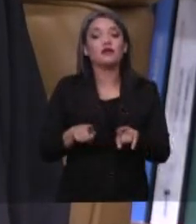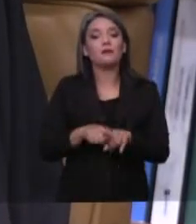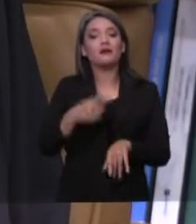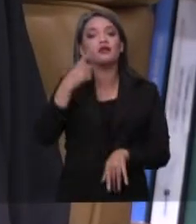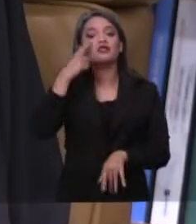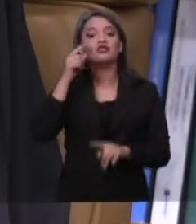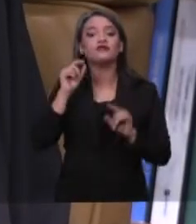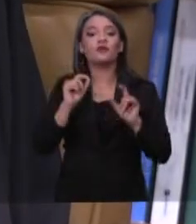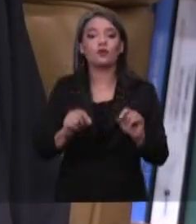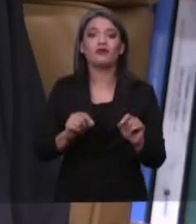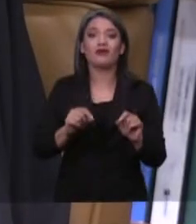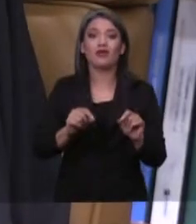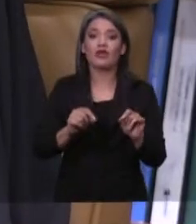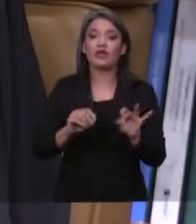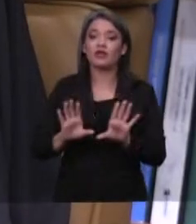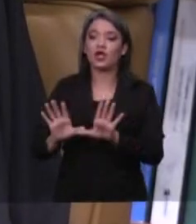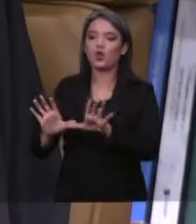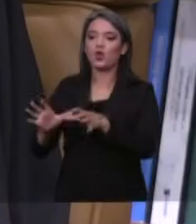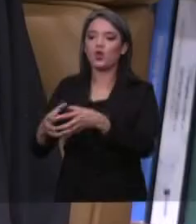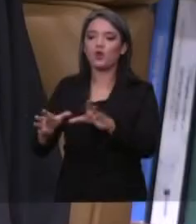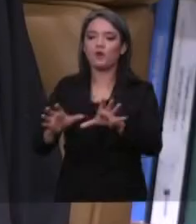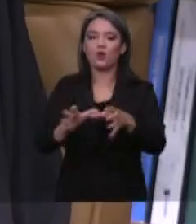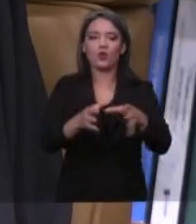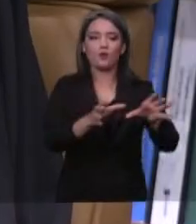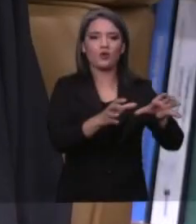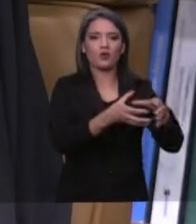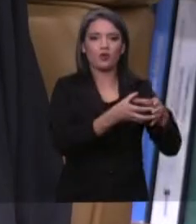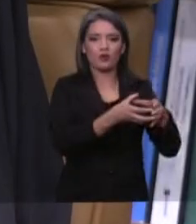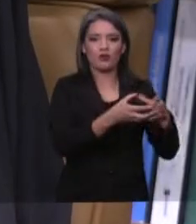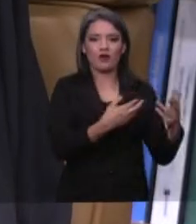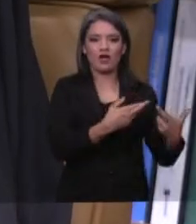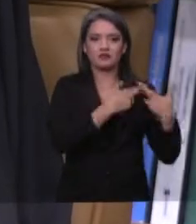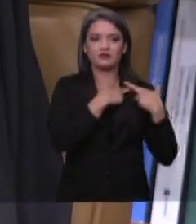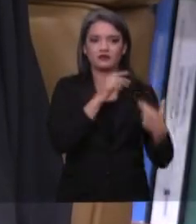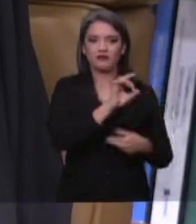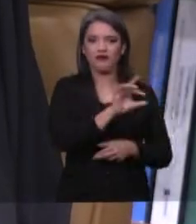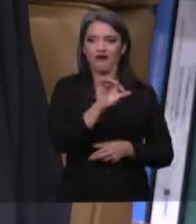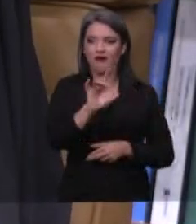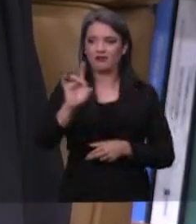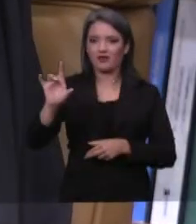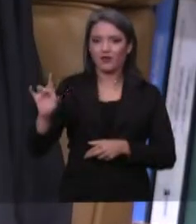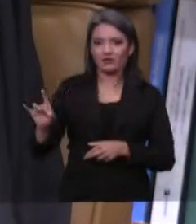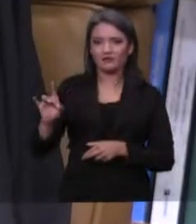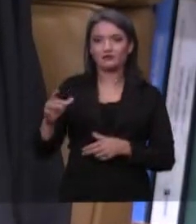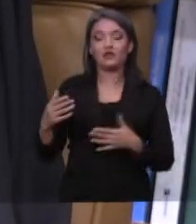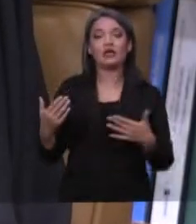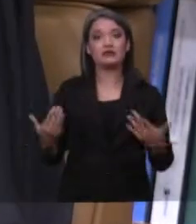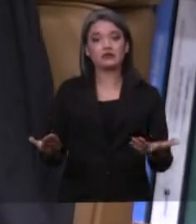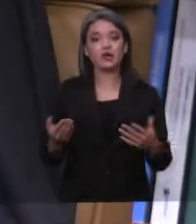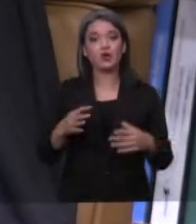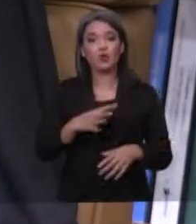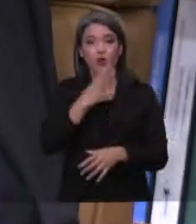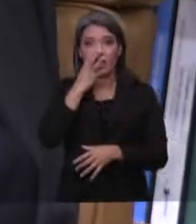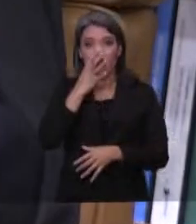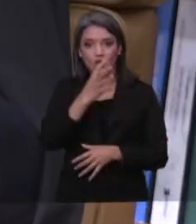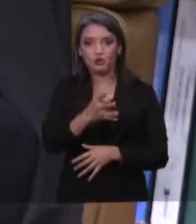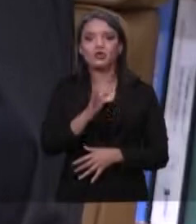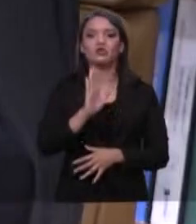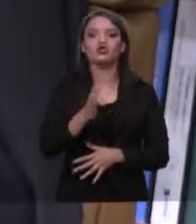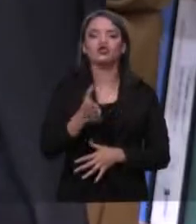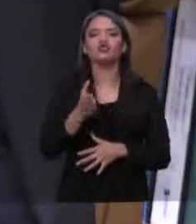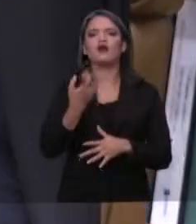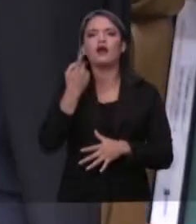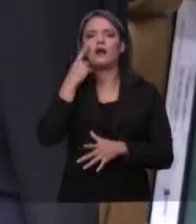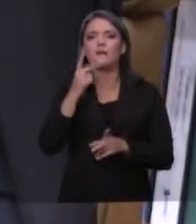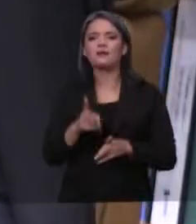de diferentes núcleos conforme a participação na empreitada criminosa, de modo que a acusação dividiu os grupos